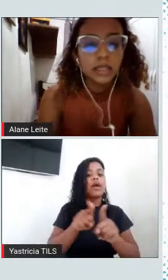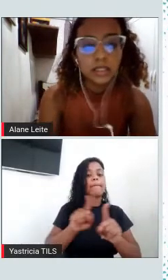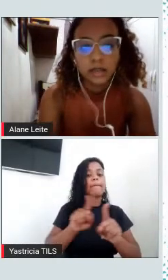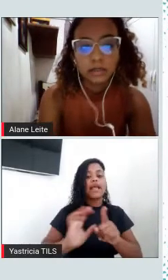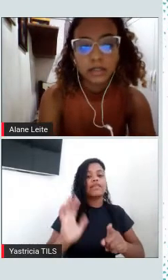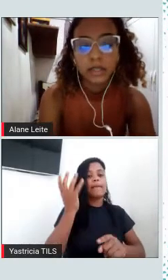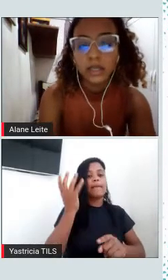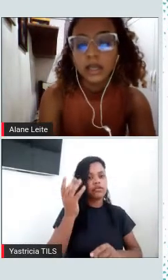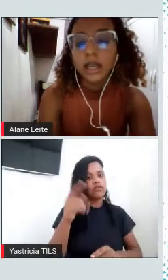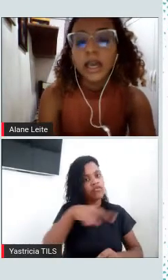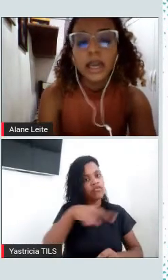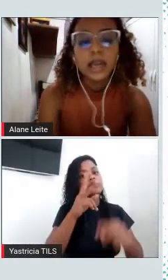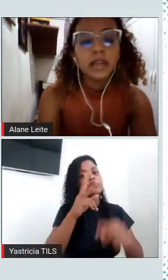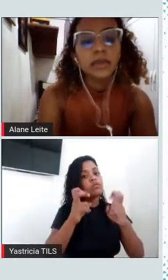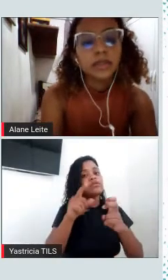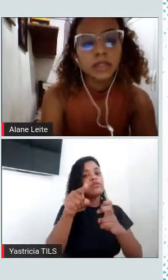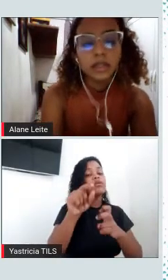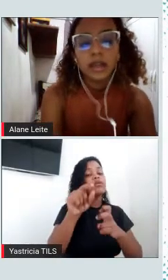que nesses gráficos aqui,